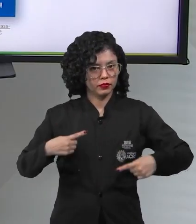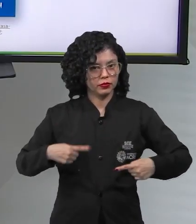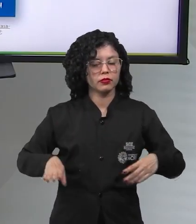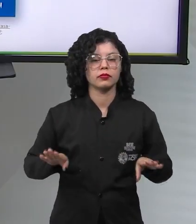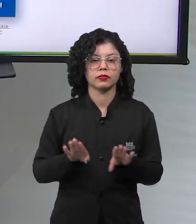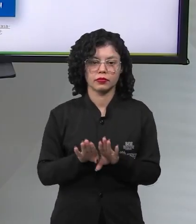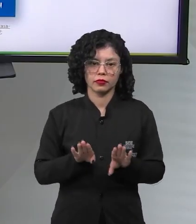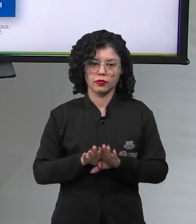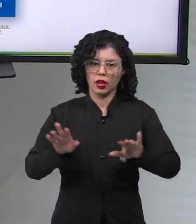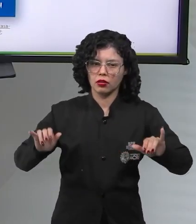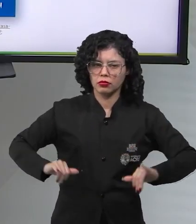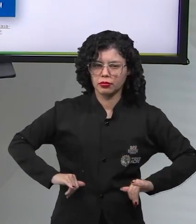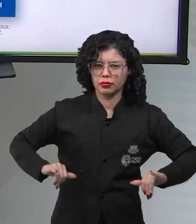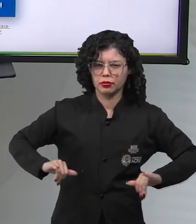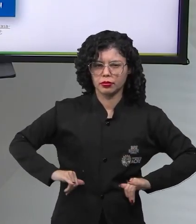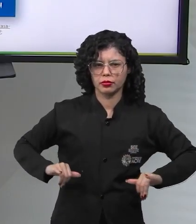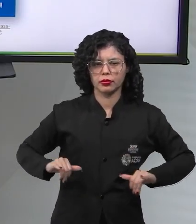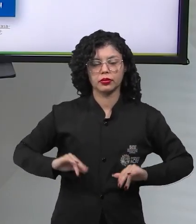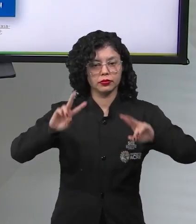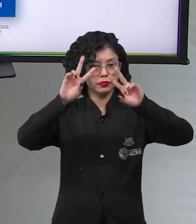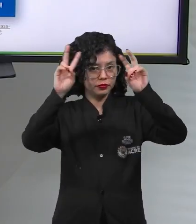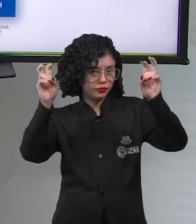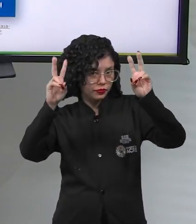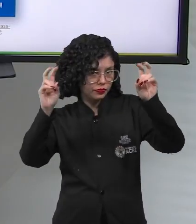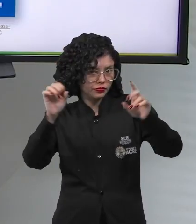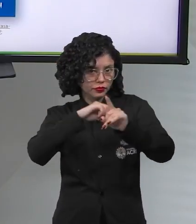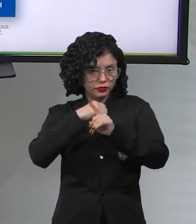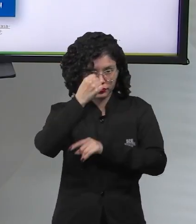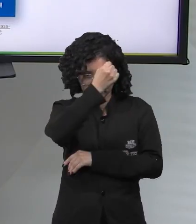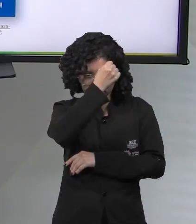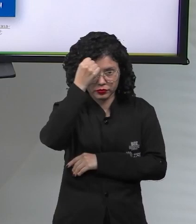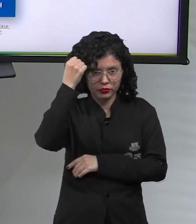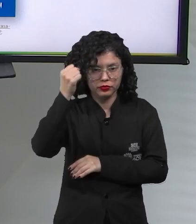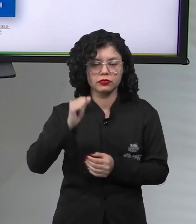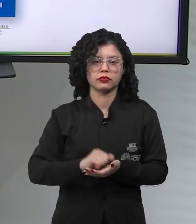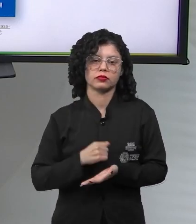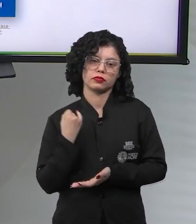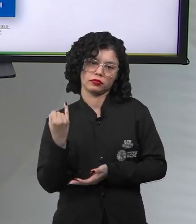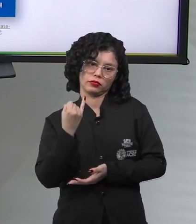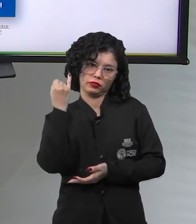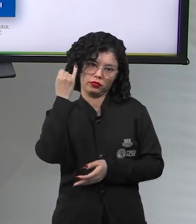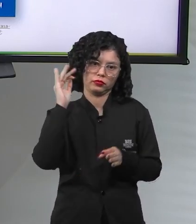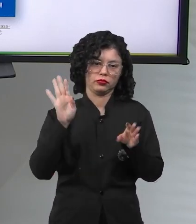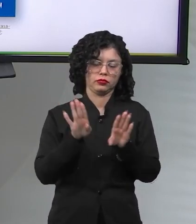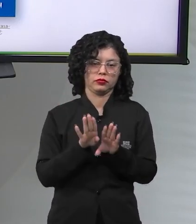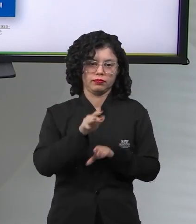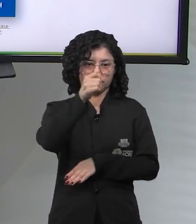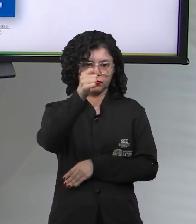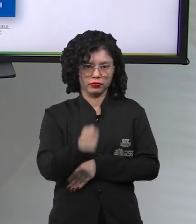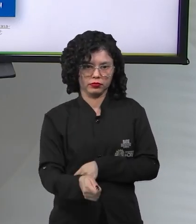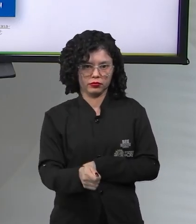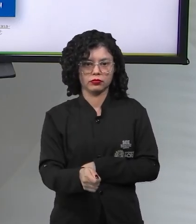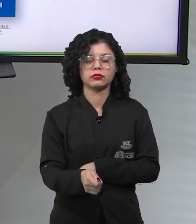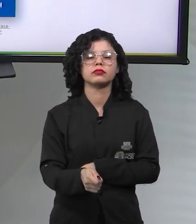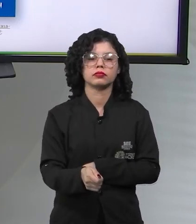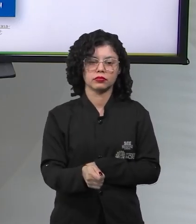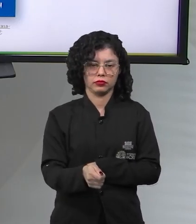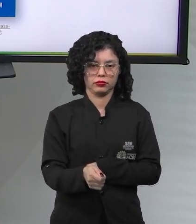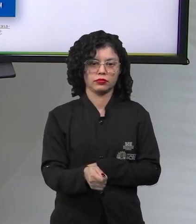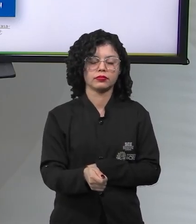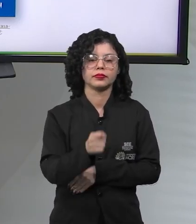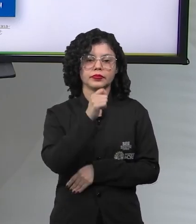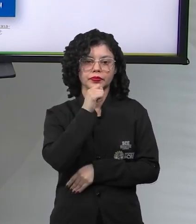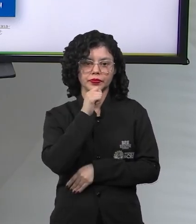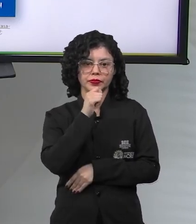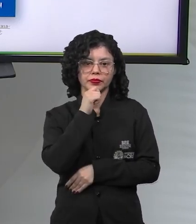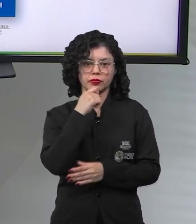também sofreram a abordagem sociológica, principalmente a época da ditadura militar, e